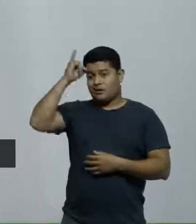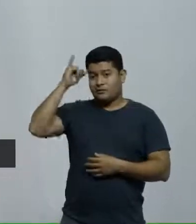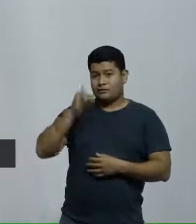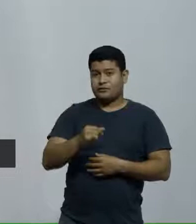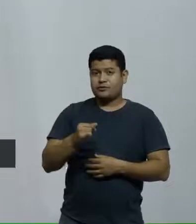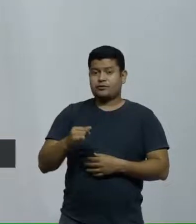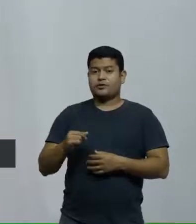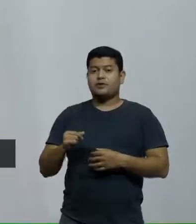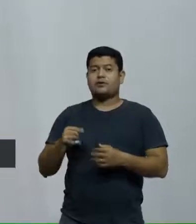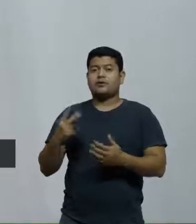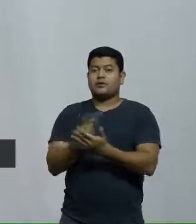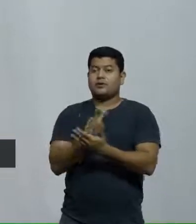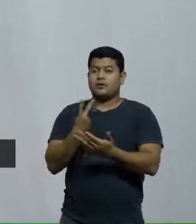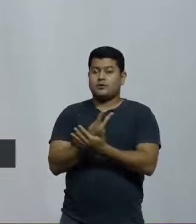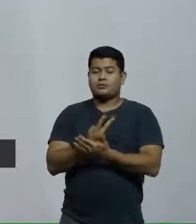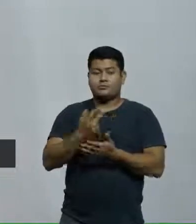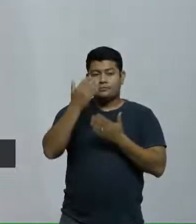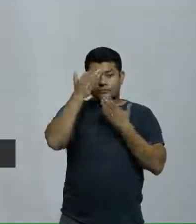obrigado.